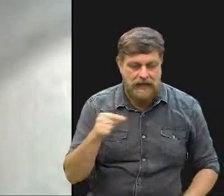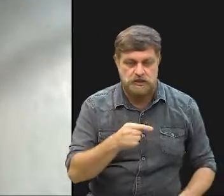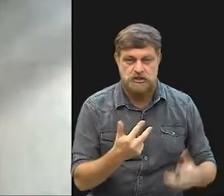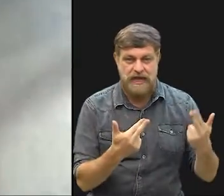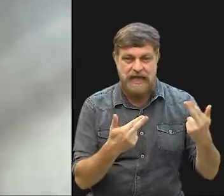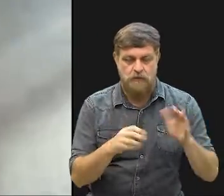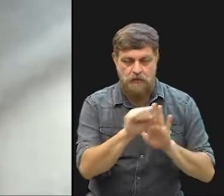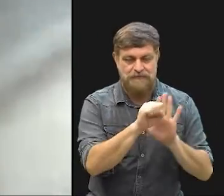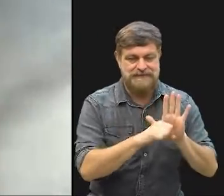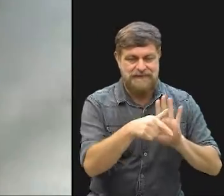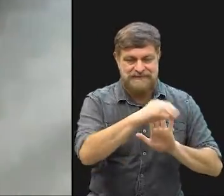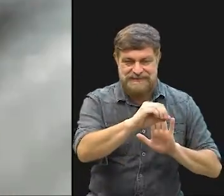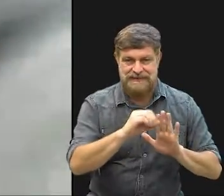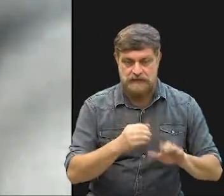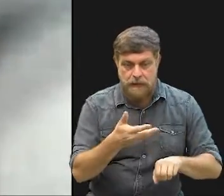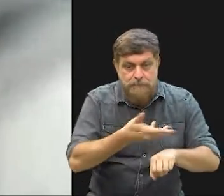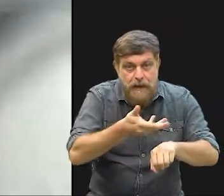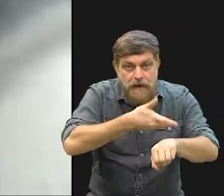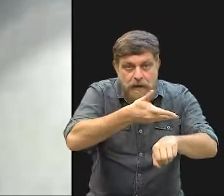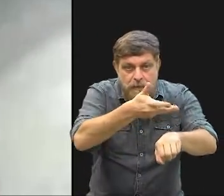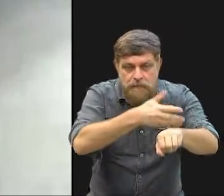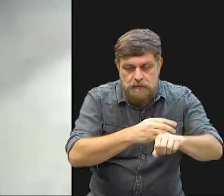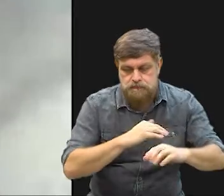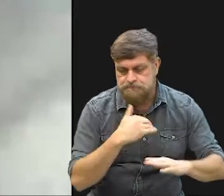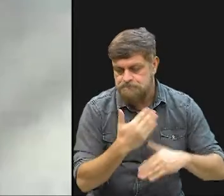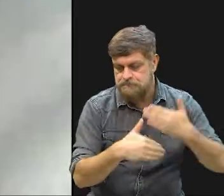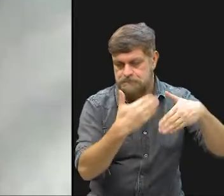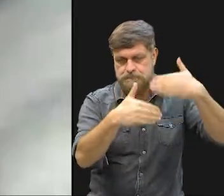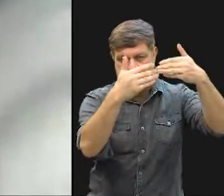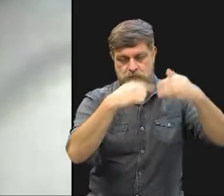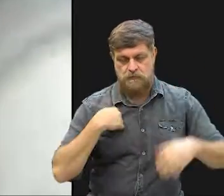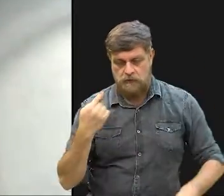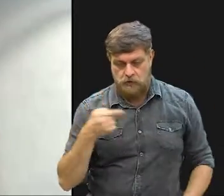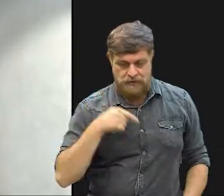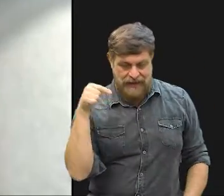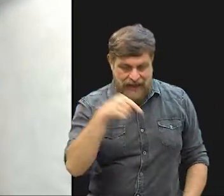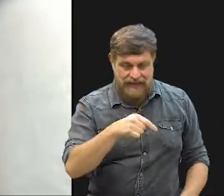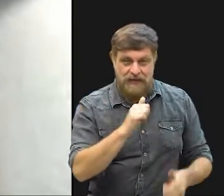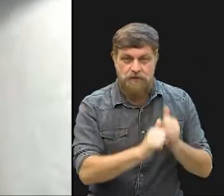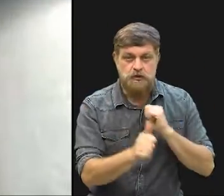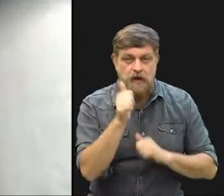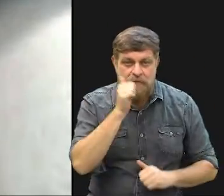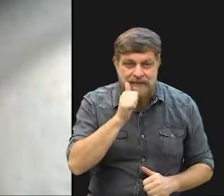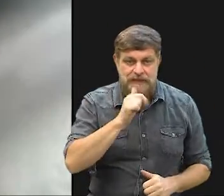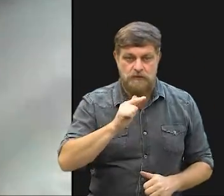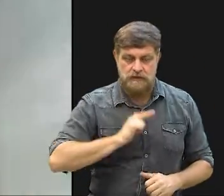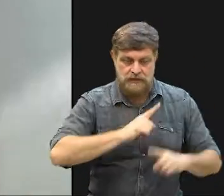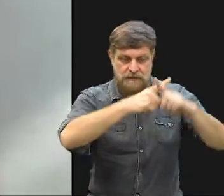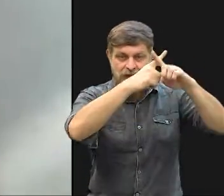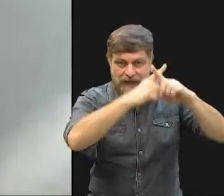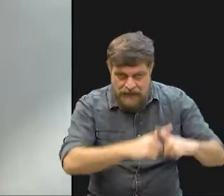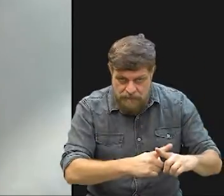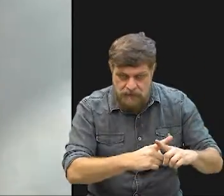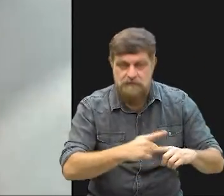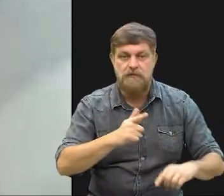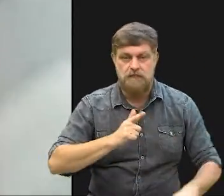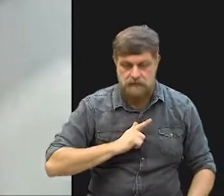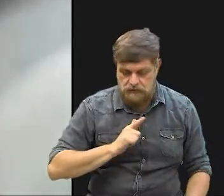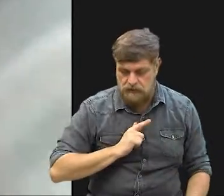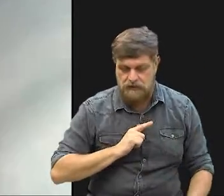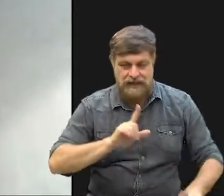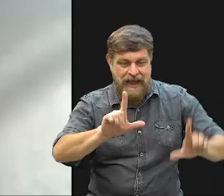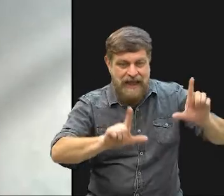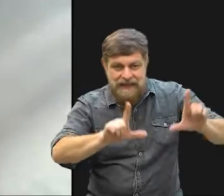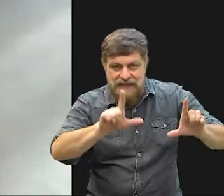70, mas estamos evoluindo tão rápido que já não é mais, porque a gente está tendo mais campeonatos em TV aberta, em